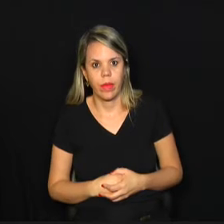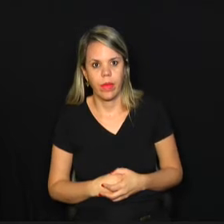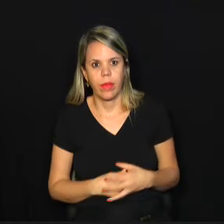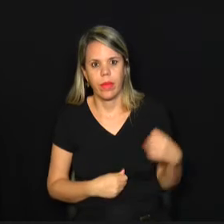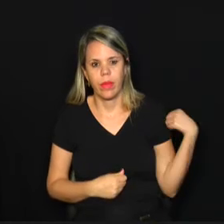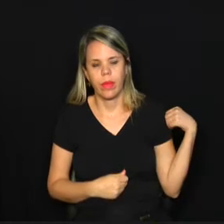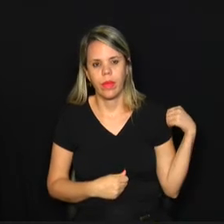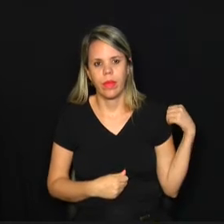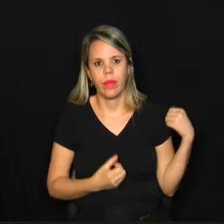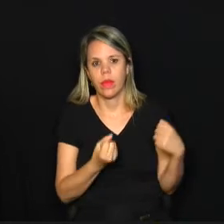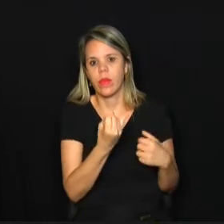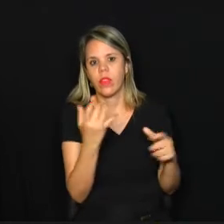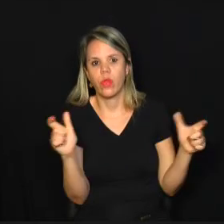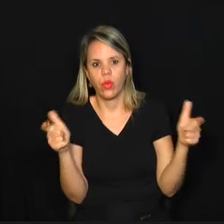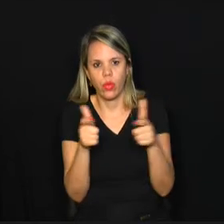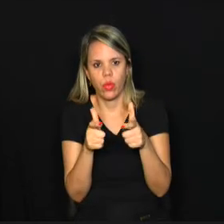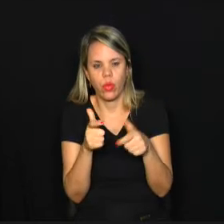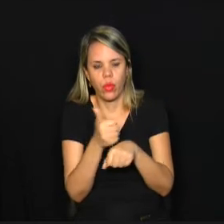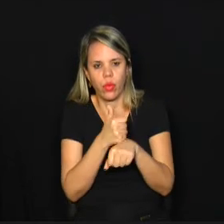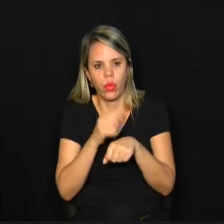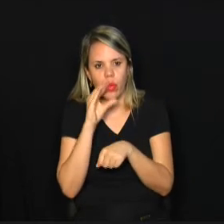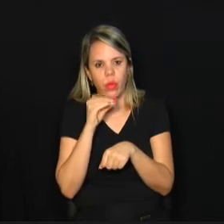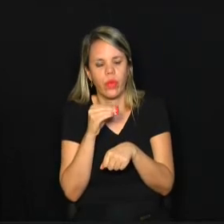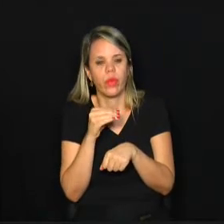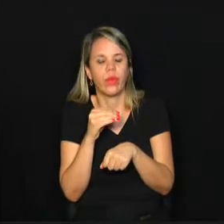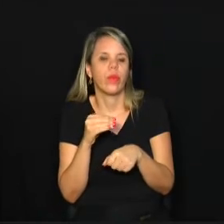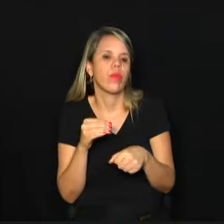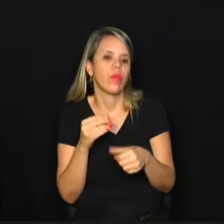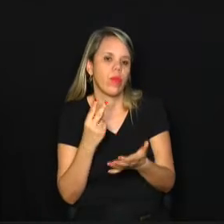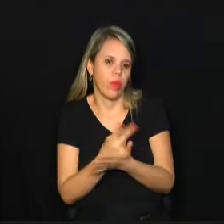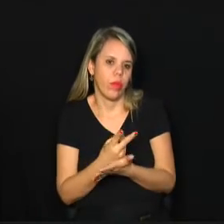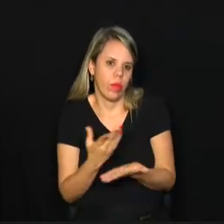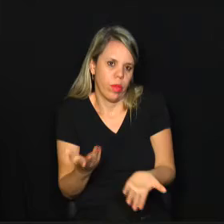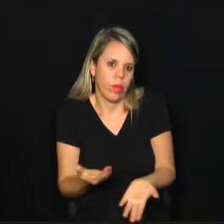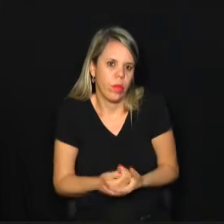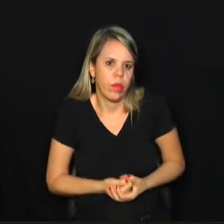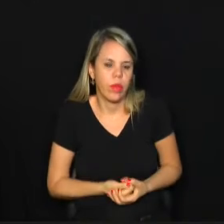quadro reduzido de profissionais, ela é grande, mesmo